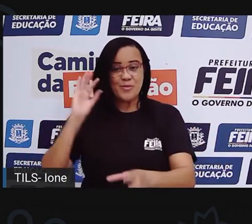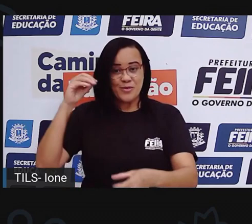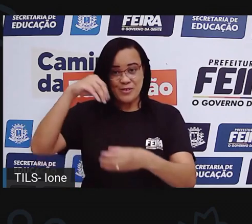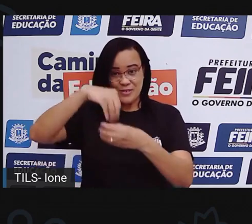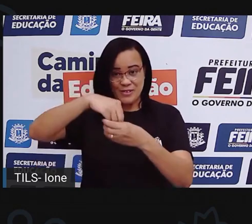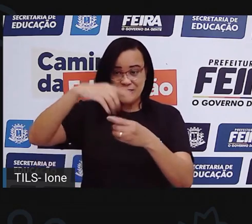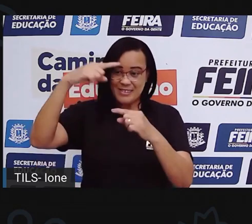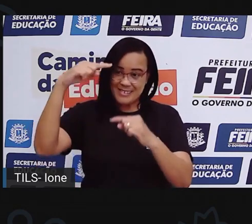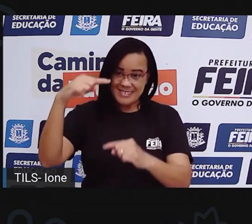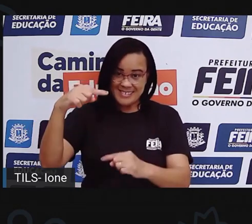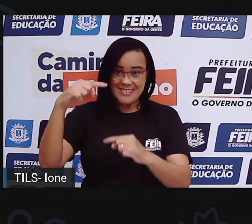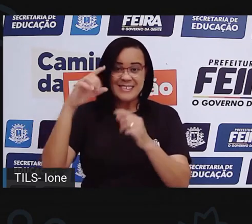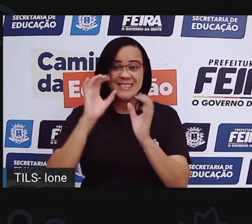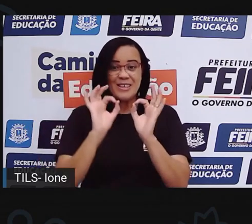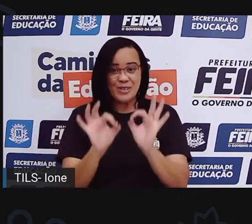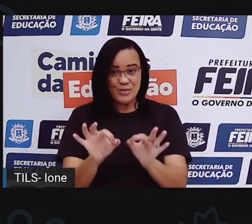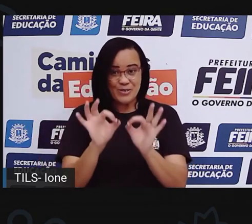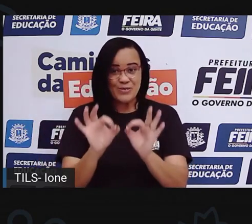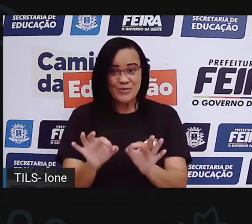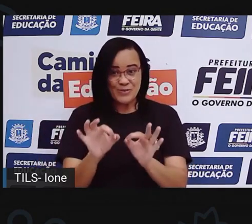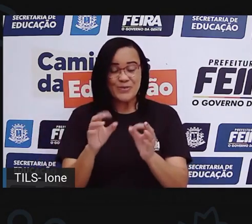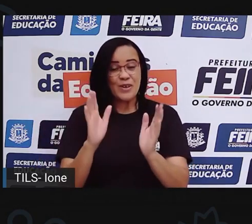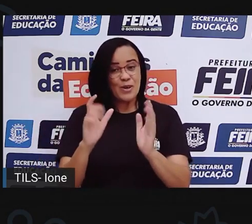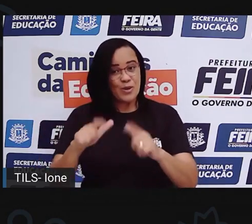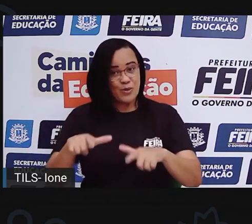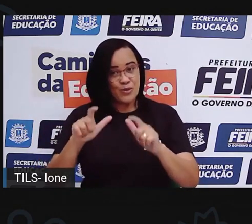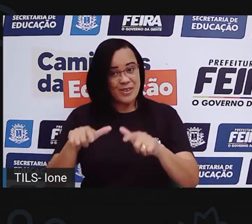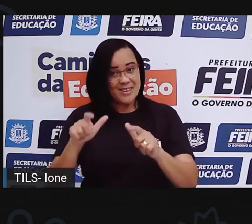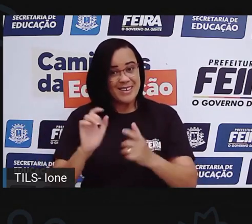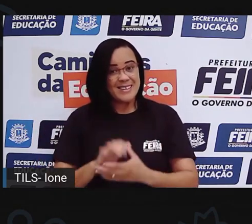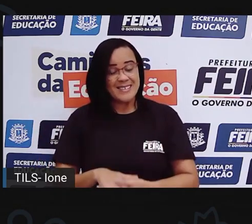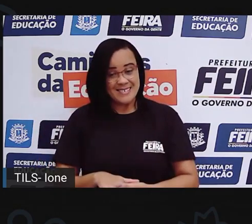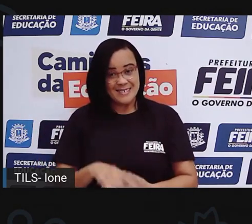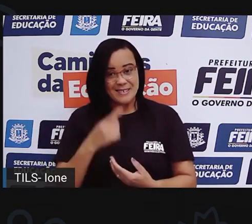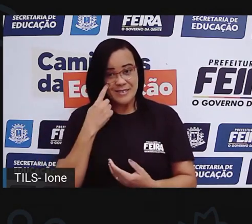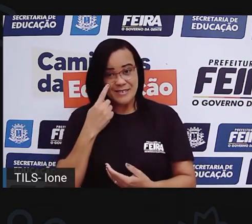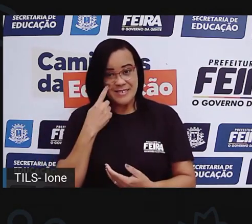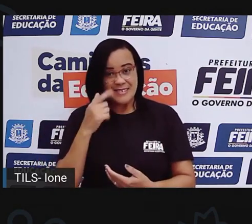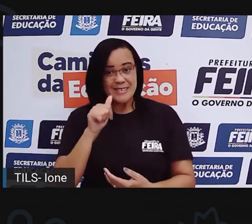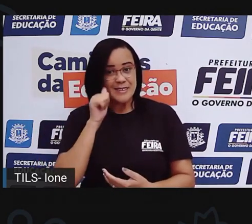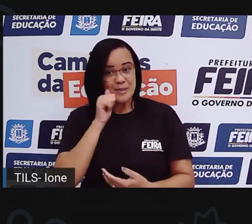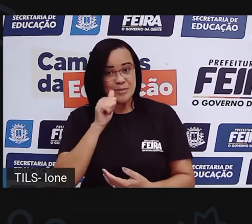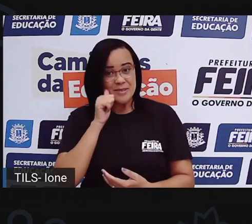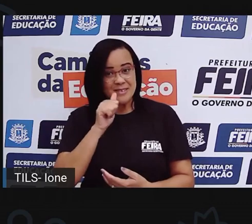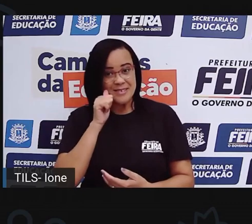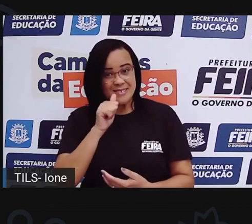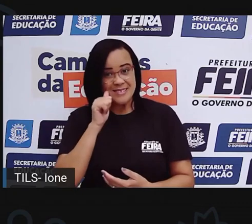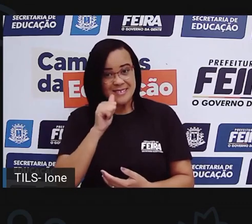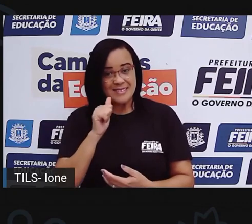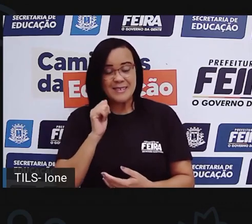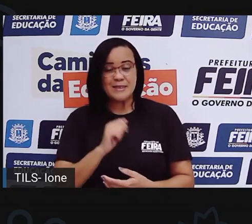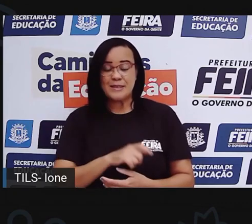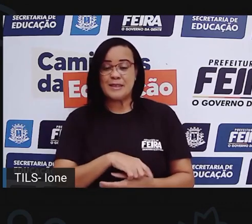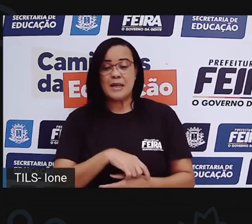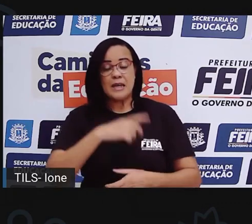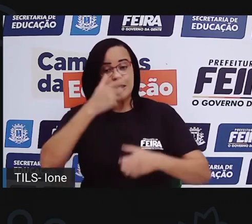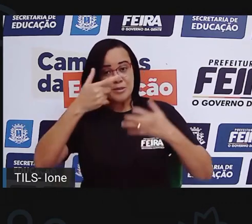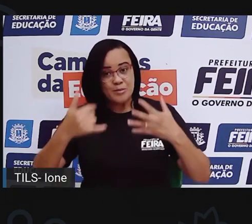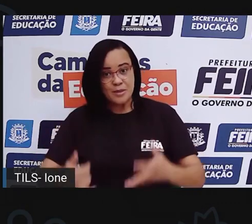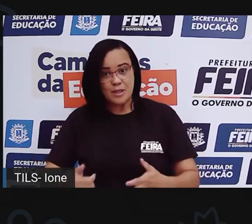potes. E aí, dessa forma, né, como a menina lá do livro falou com o monstrinho, ele ia conseguir identificar